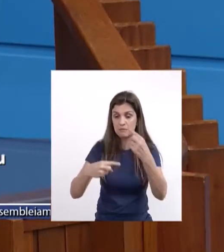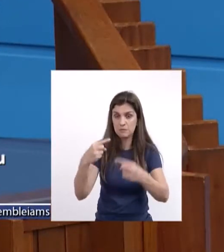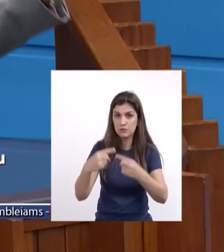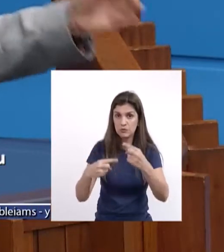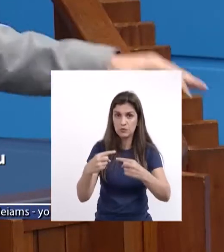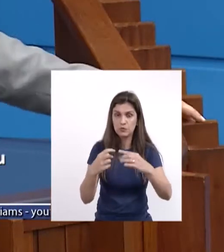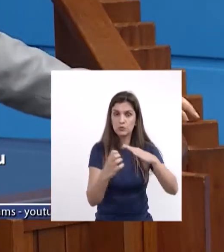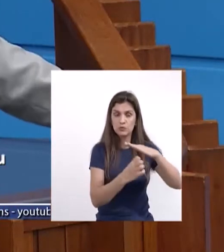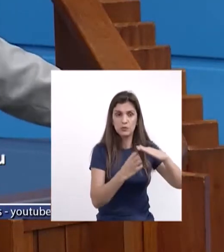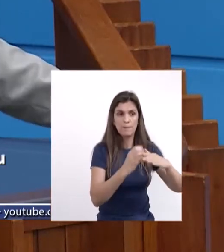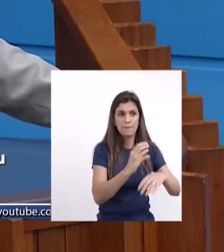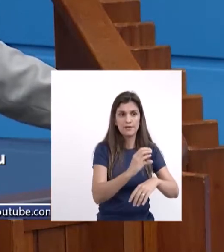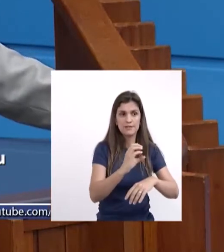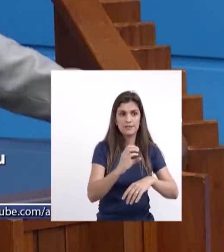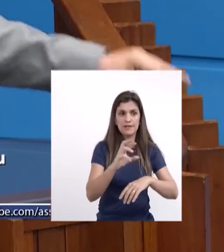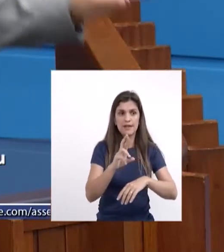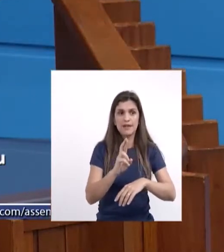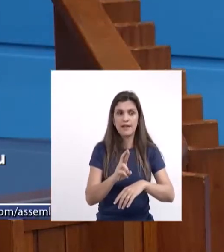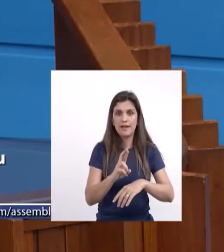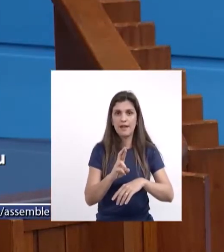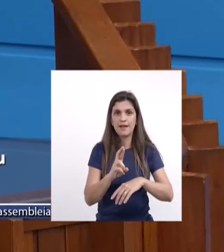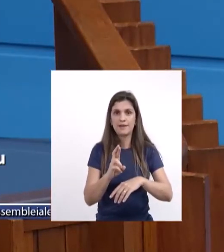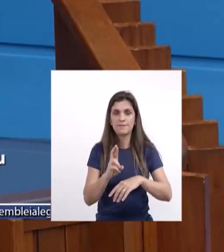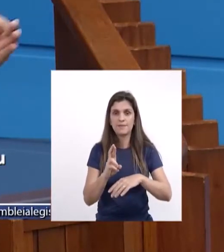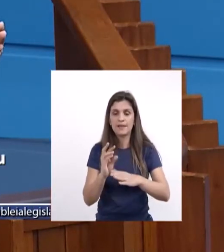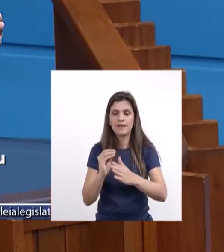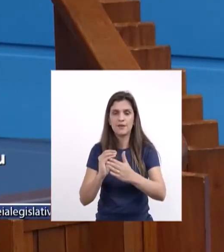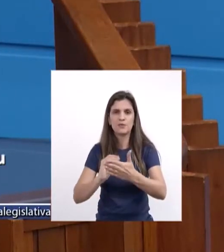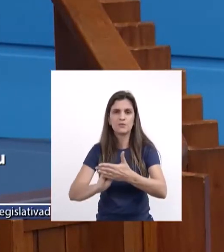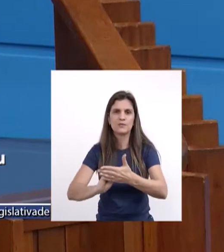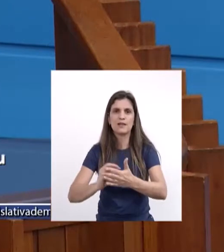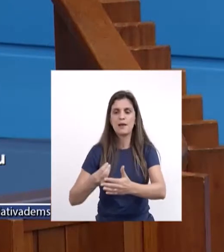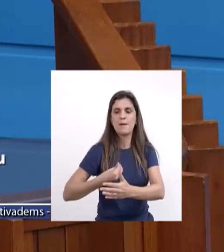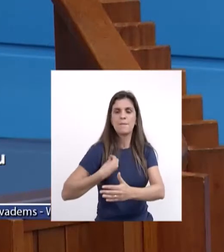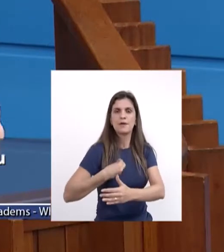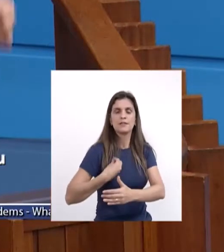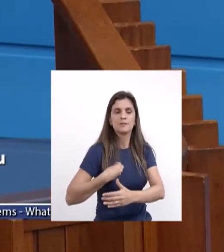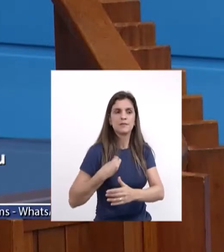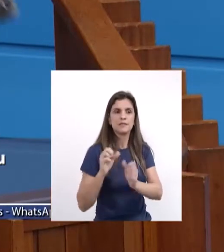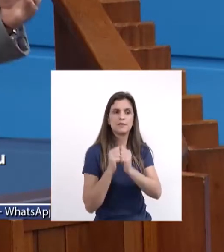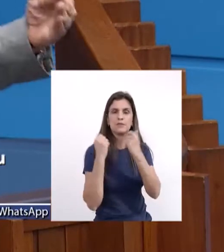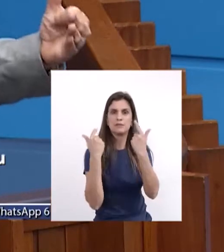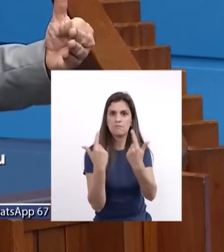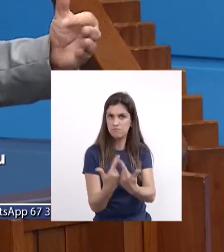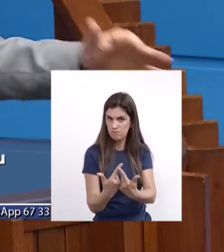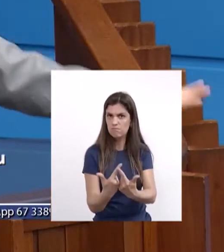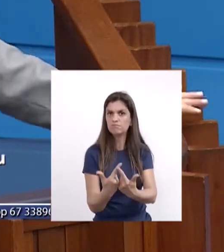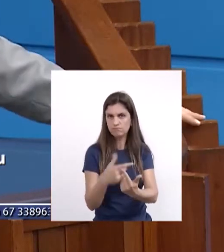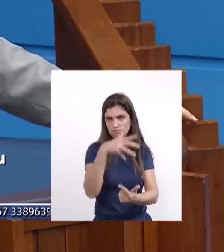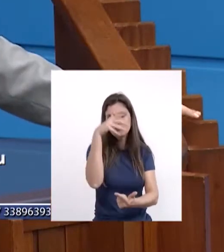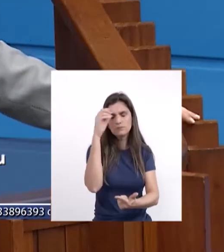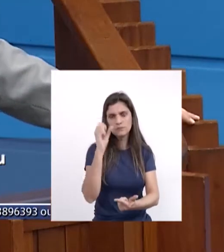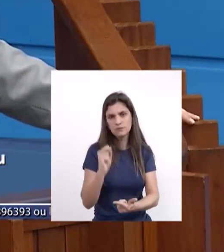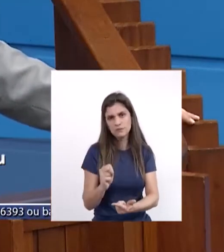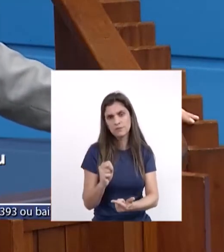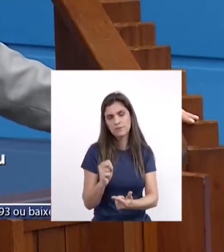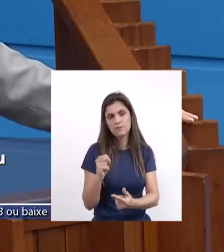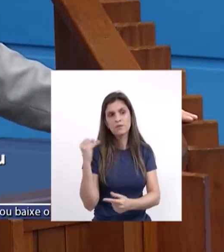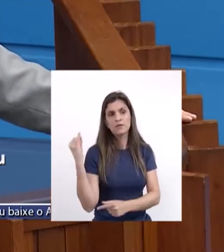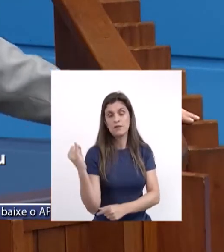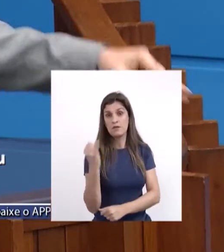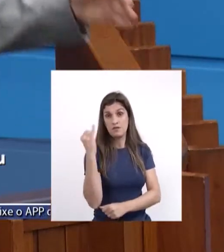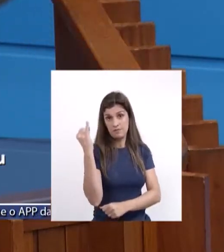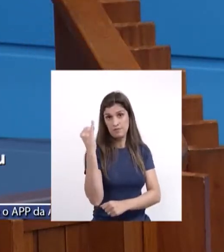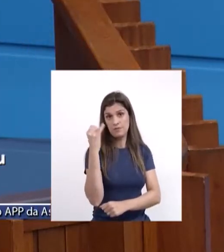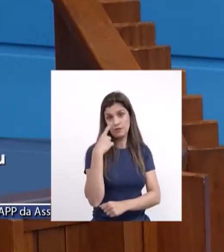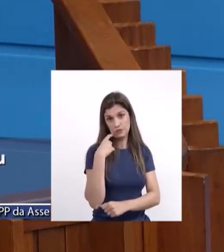a inclusão da Assembleia Legislativa como amicus curiae nessa ação. É muito importante que os interesses da sociedade do